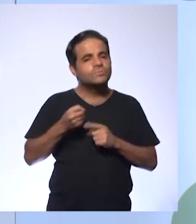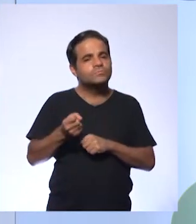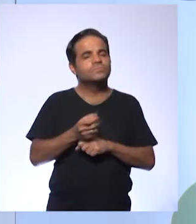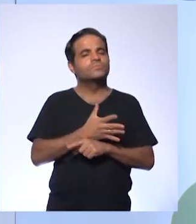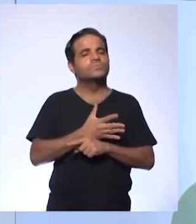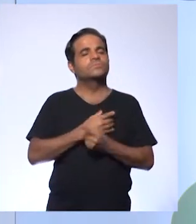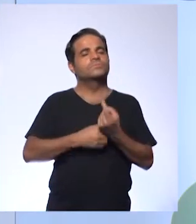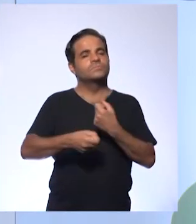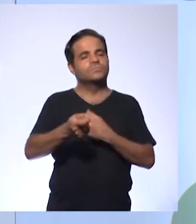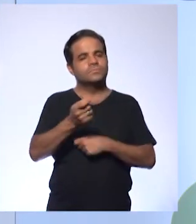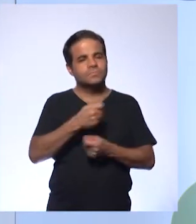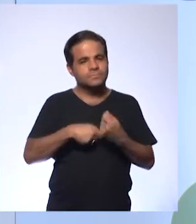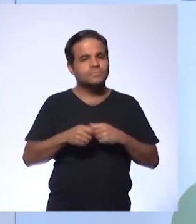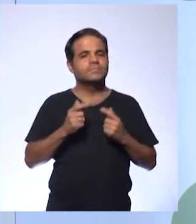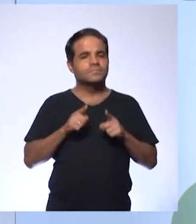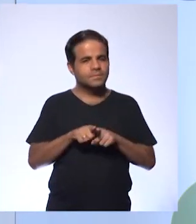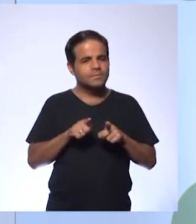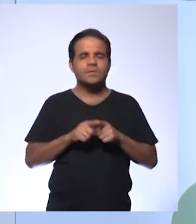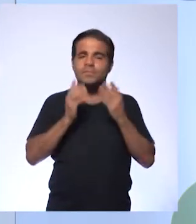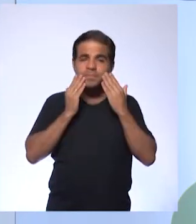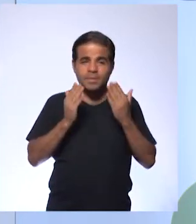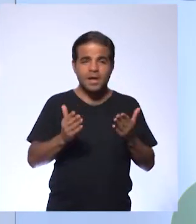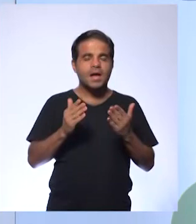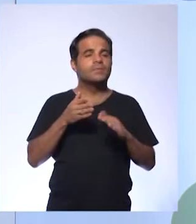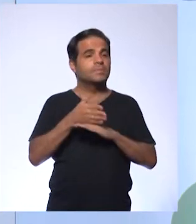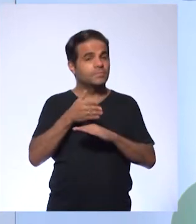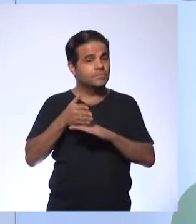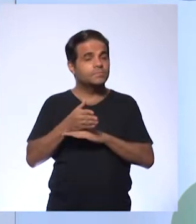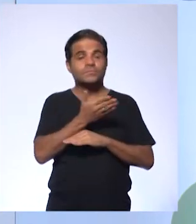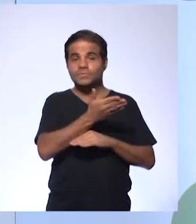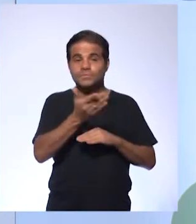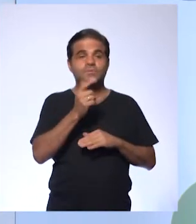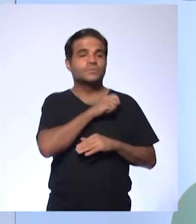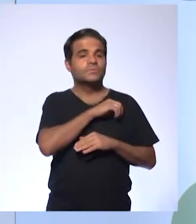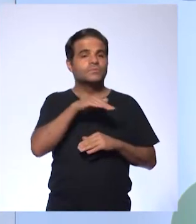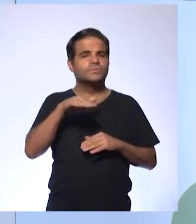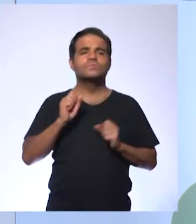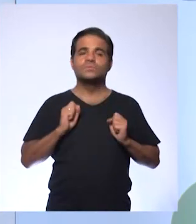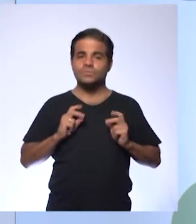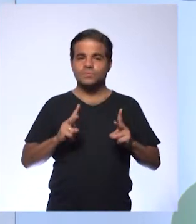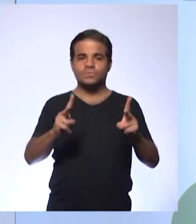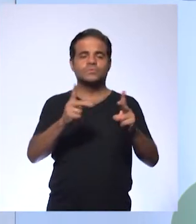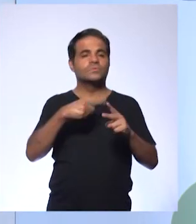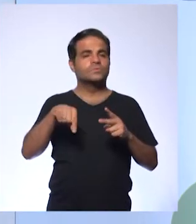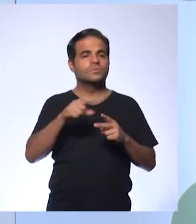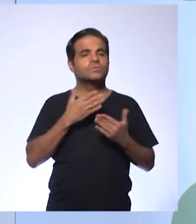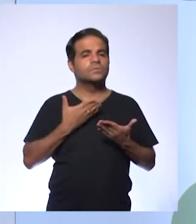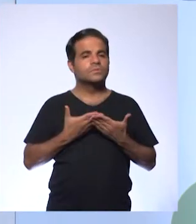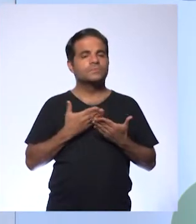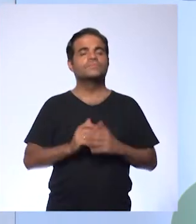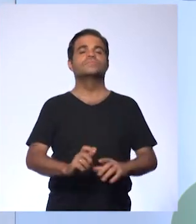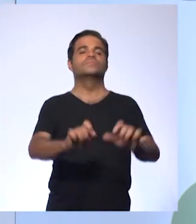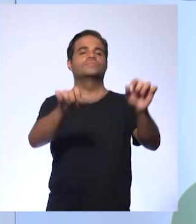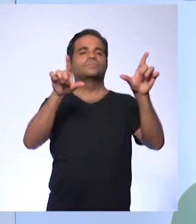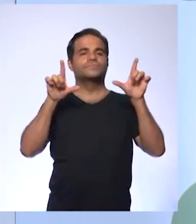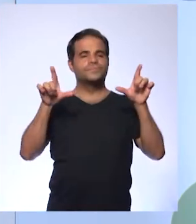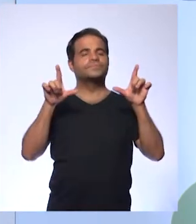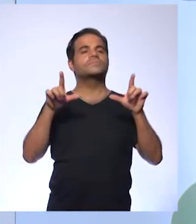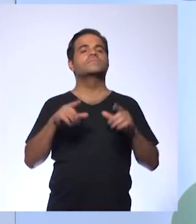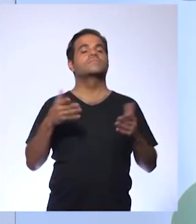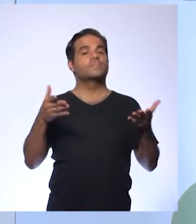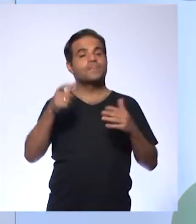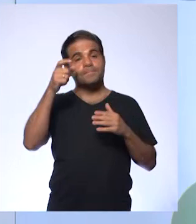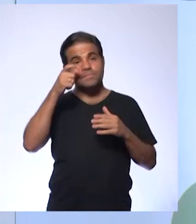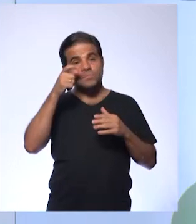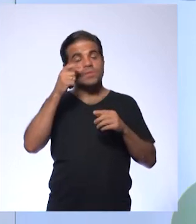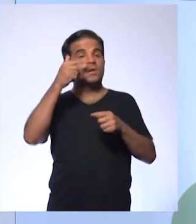socioemocional. Obrigada pelas participações dos alunos. Então, continuando a nossa aula aqui na tela, a gente vai assistir